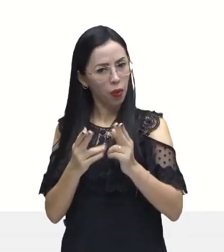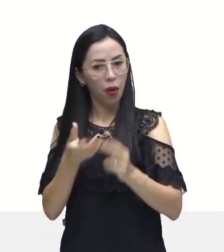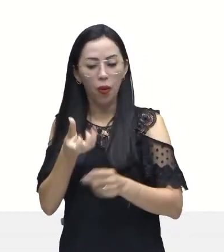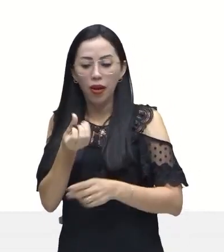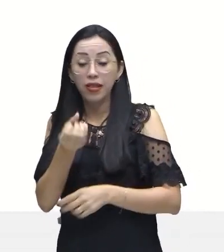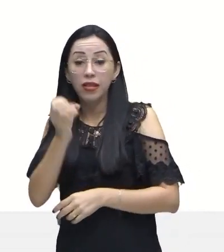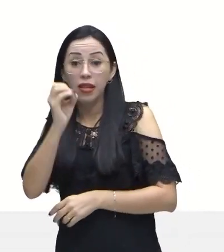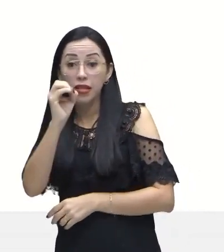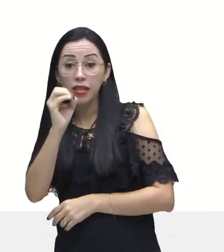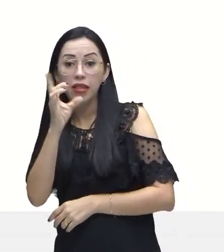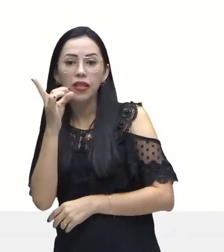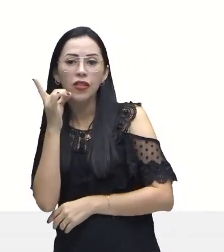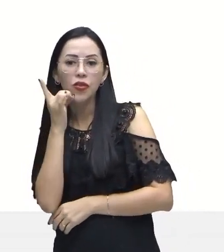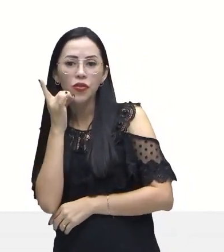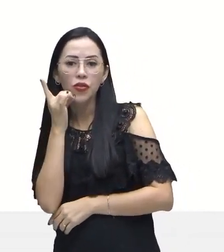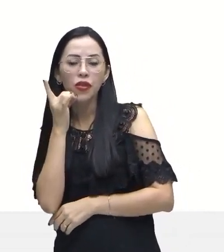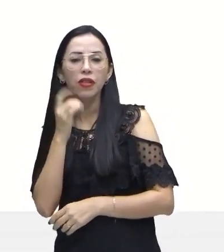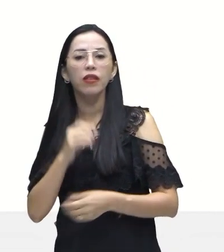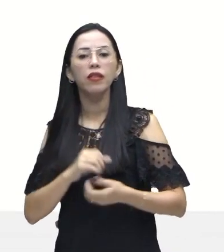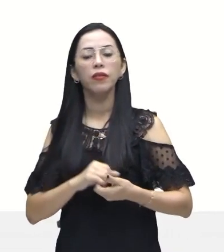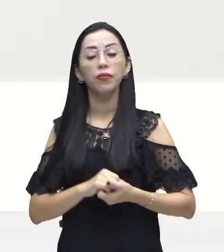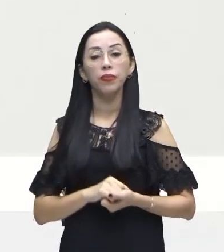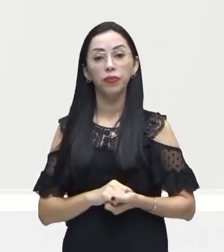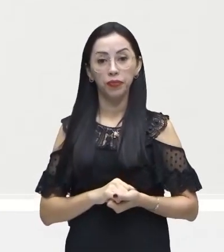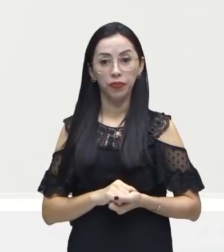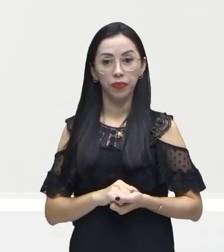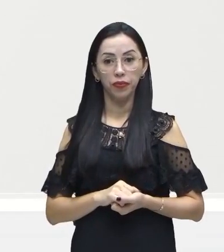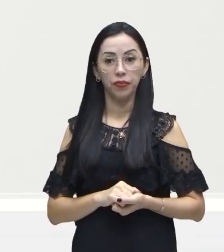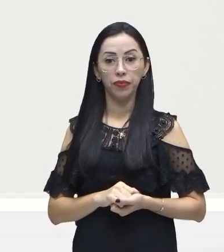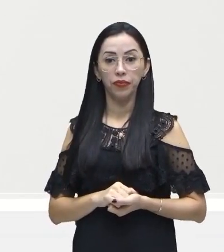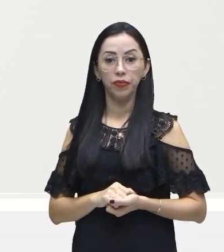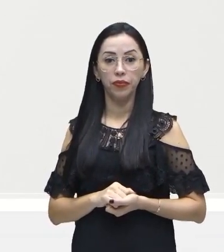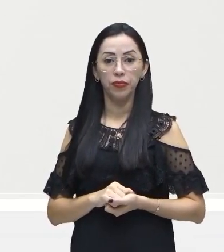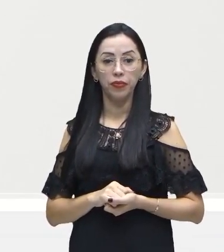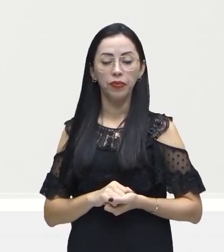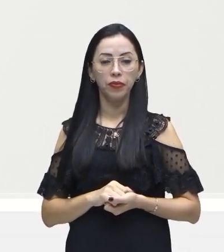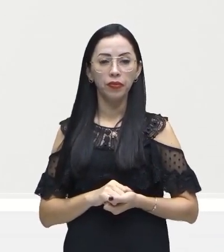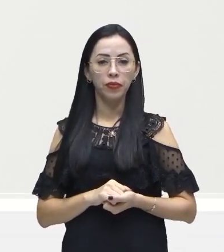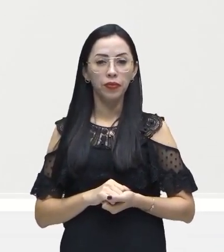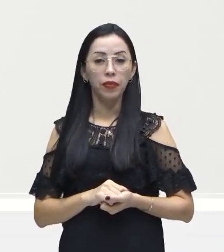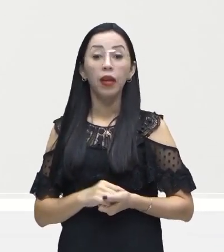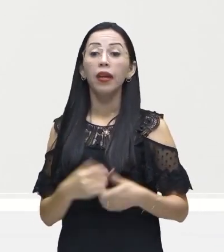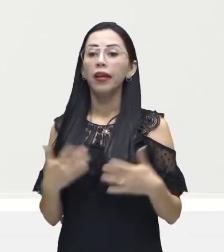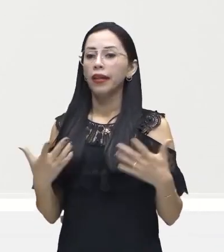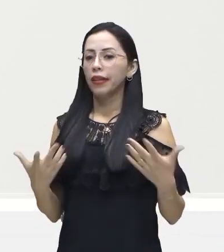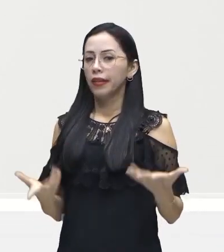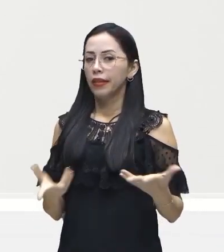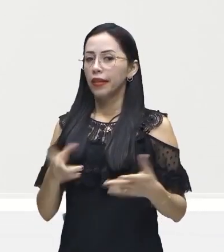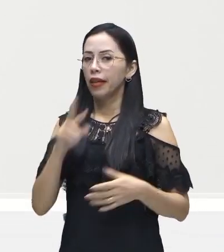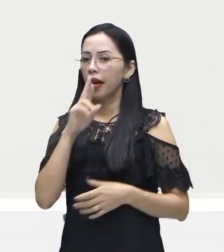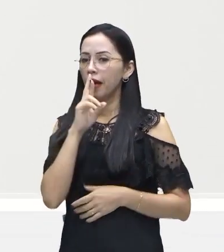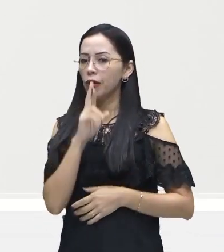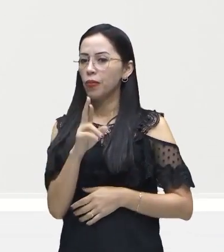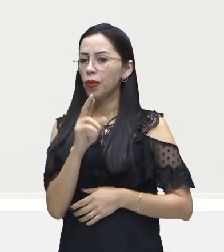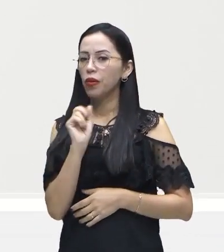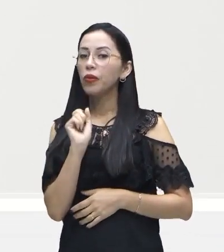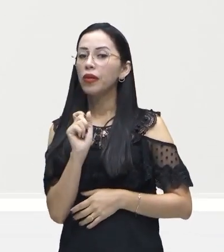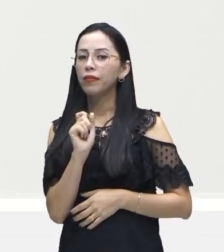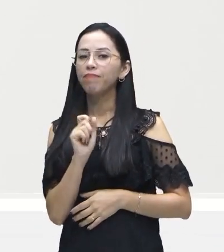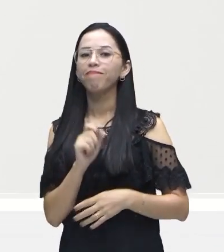60 dias. Então, voltando aqui ao problema, então a resposta é a letra A,